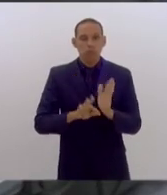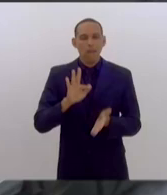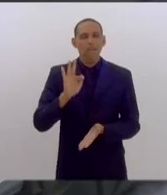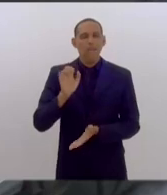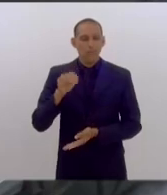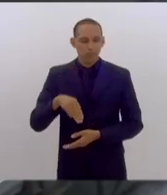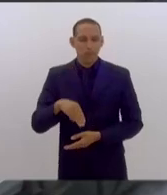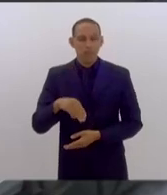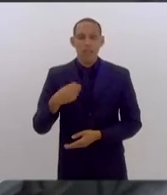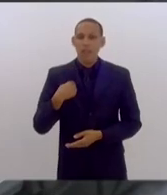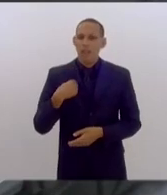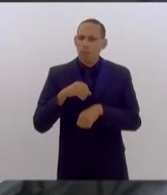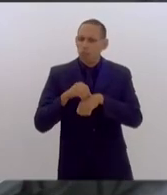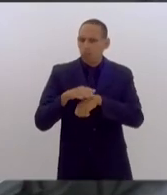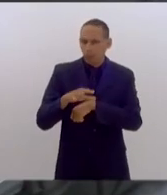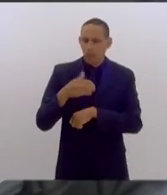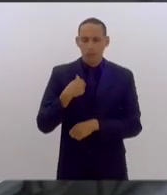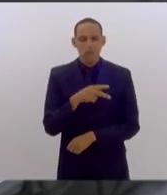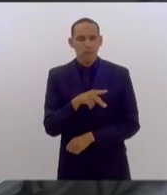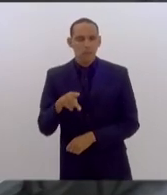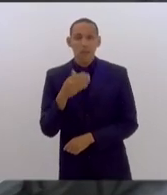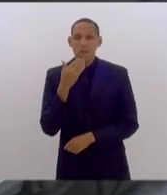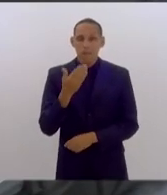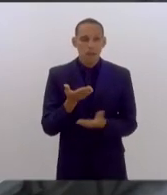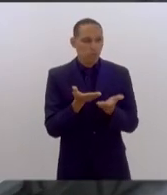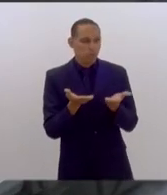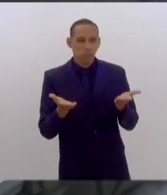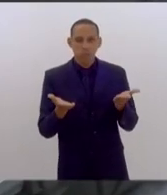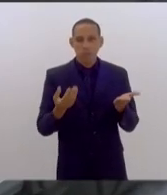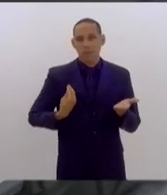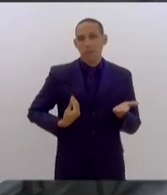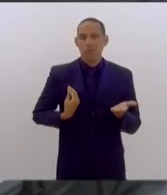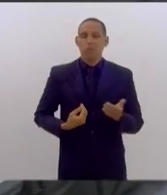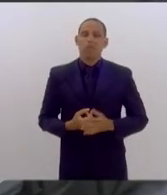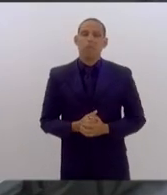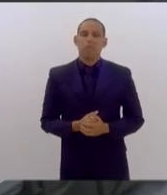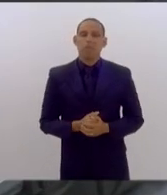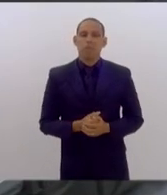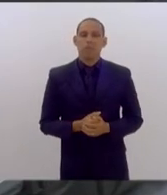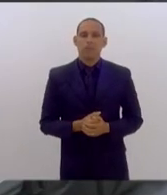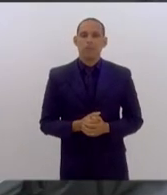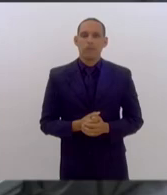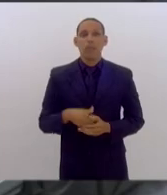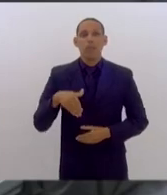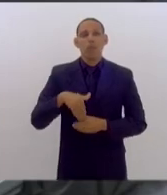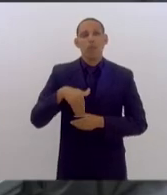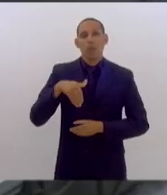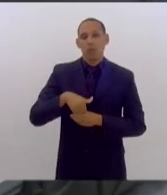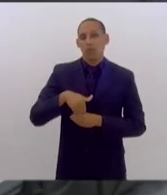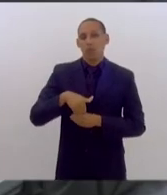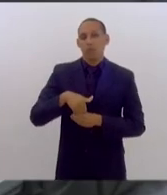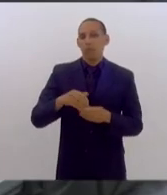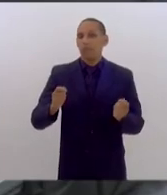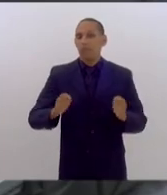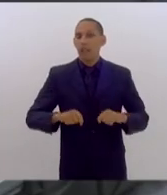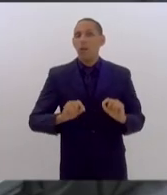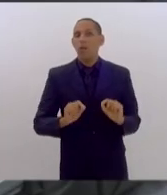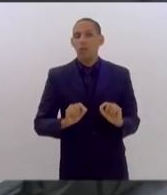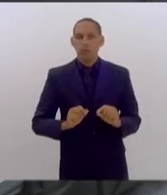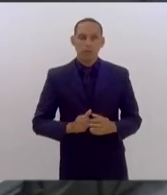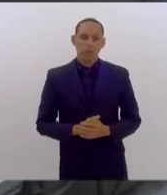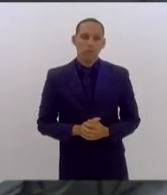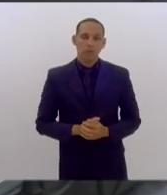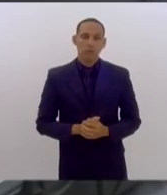presidente e sugerindo e pedindo aos nossos pais aqui e uma votação possamos